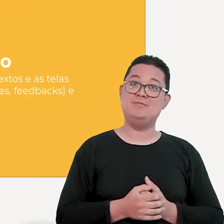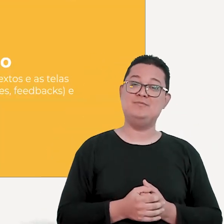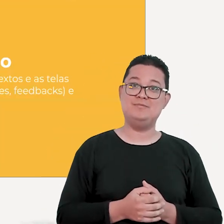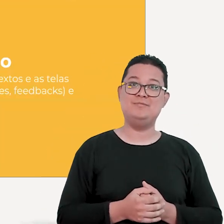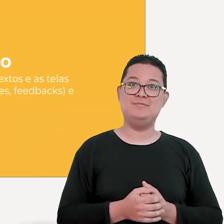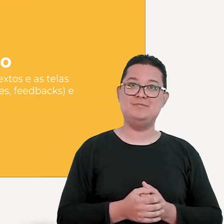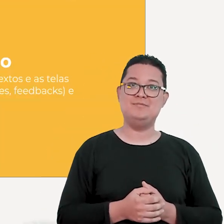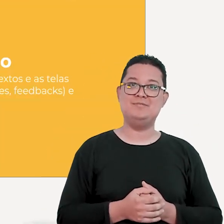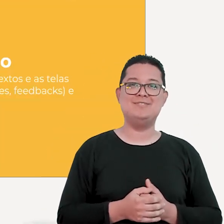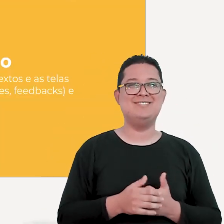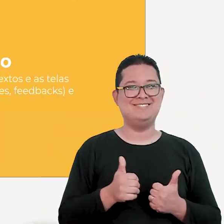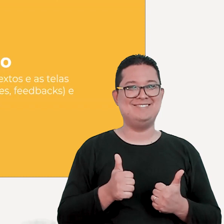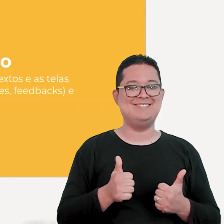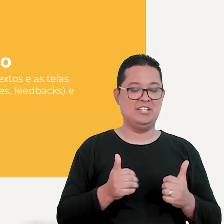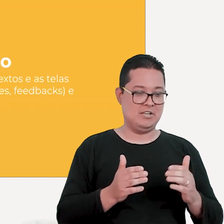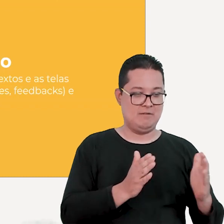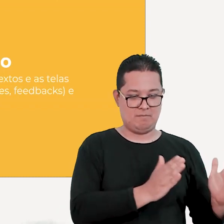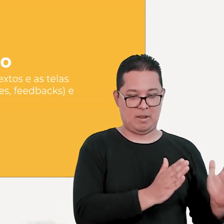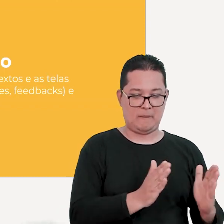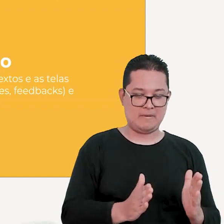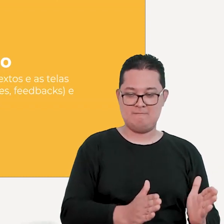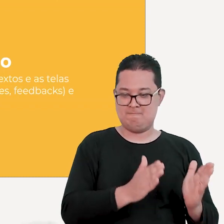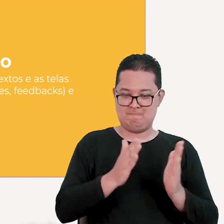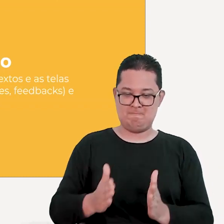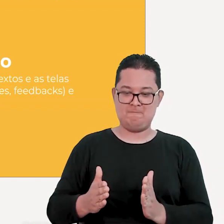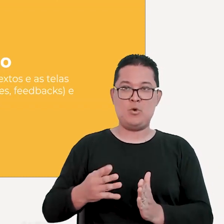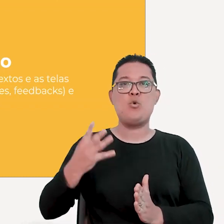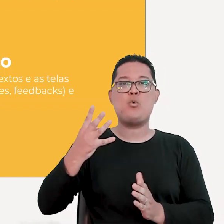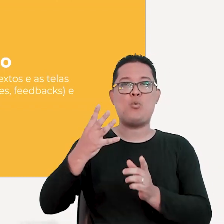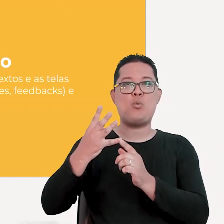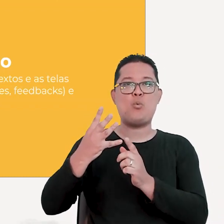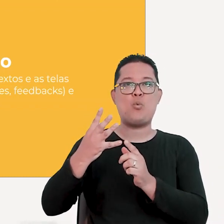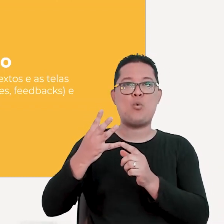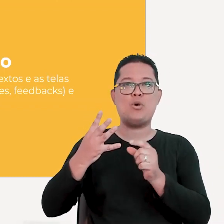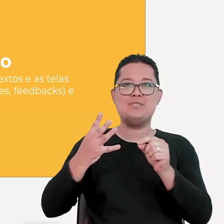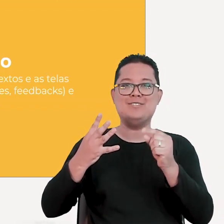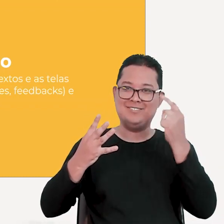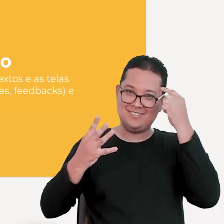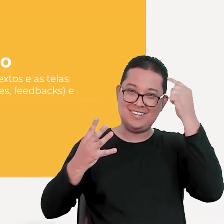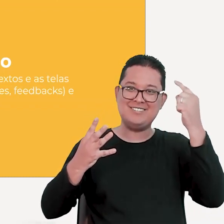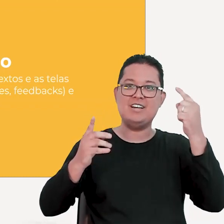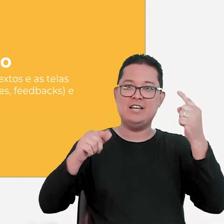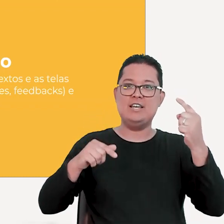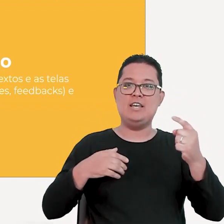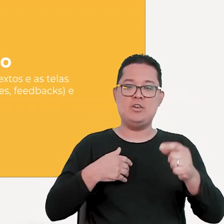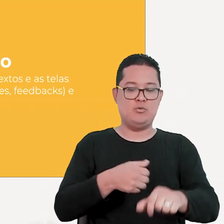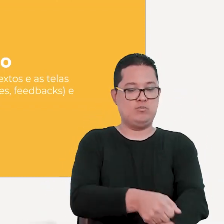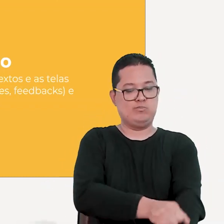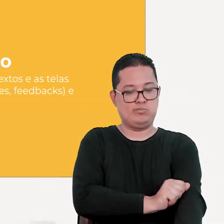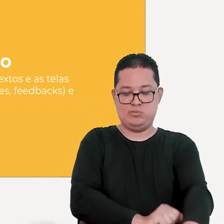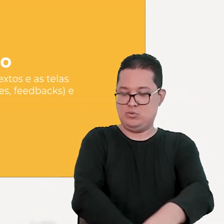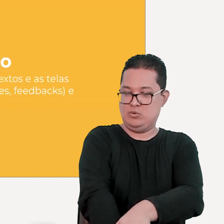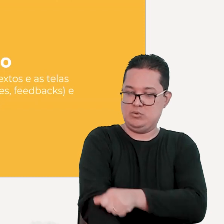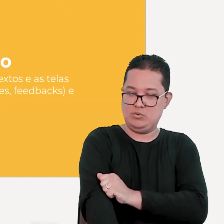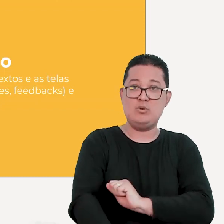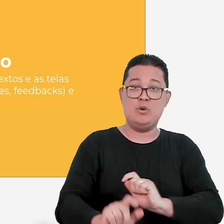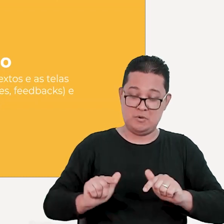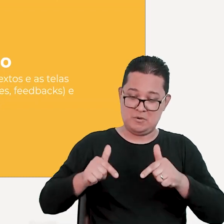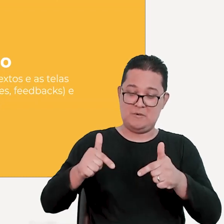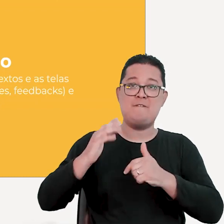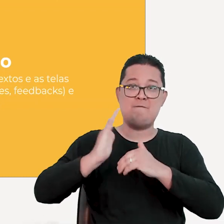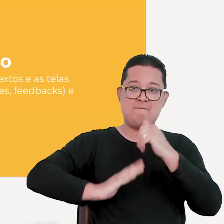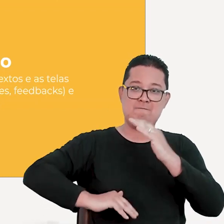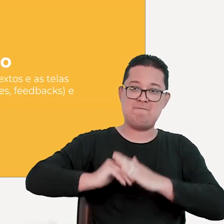Ainda sobre a questão do processo de trabalho, a última etapa aqui do meu fluxo seria a execução, que é